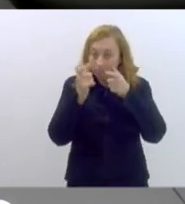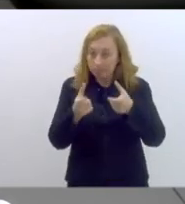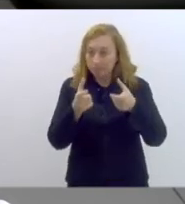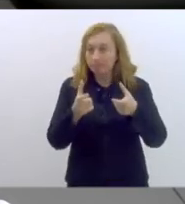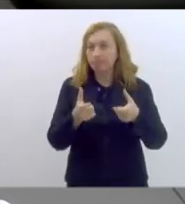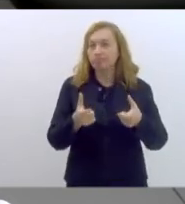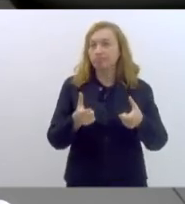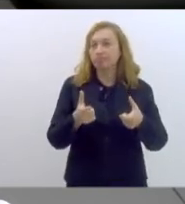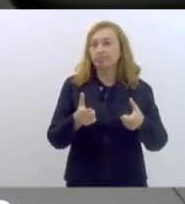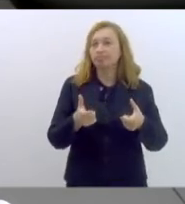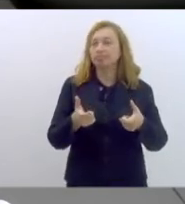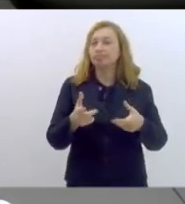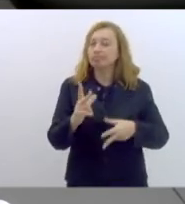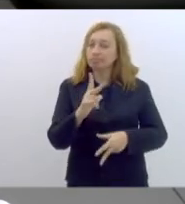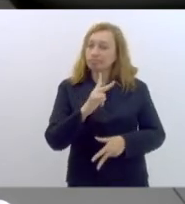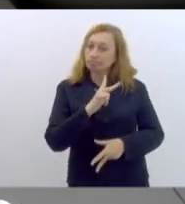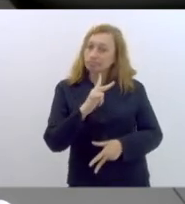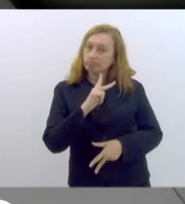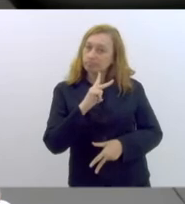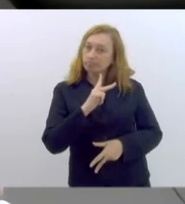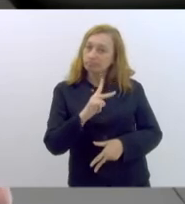essa particularidade.